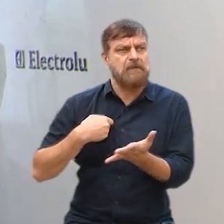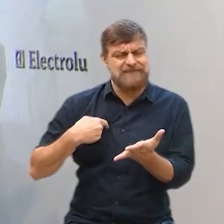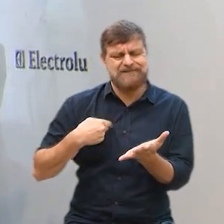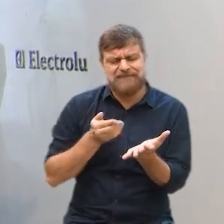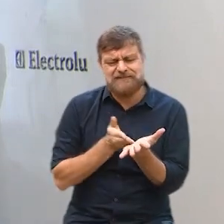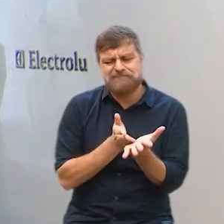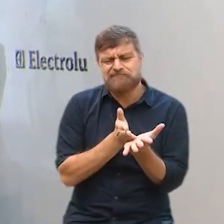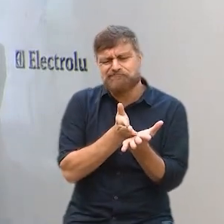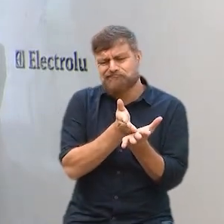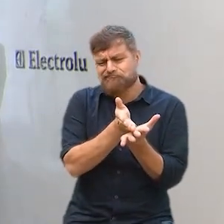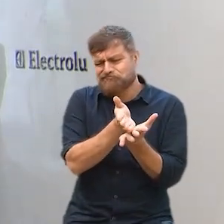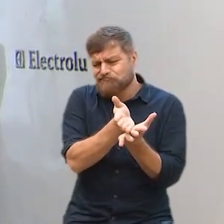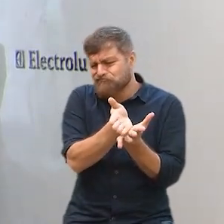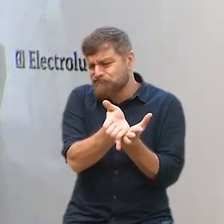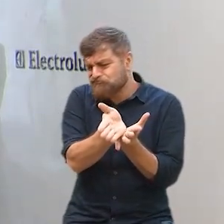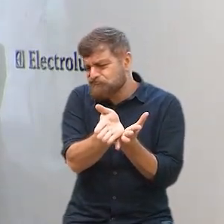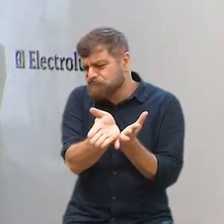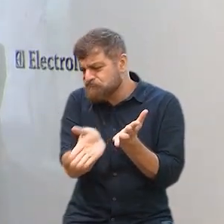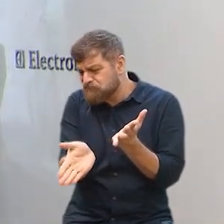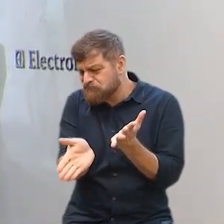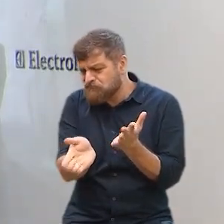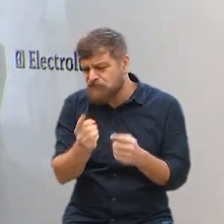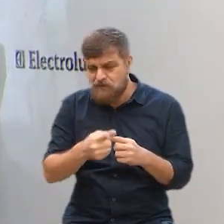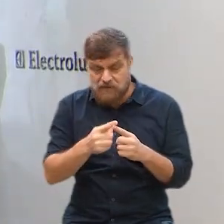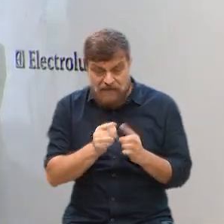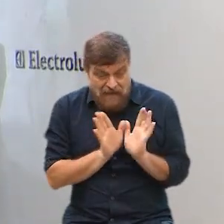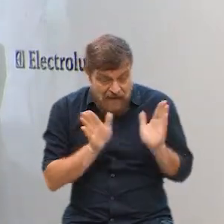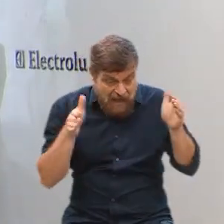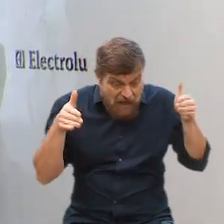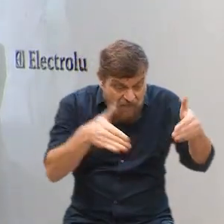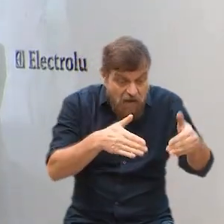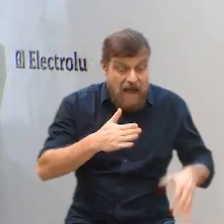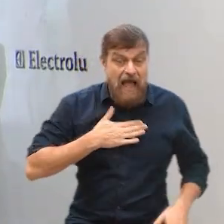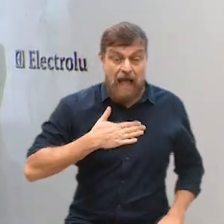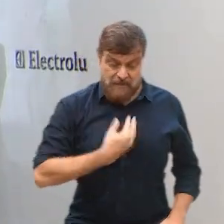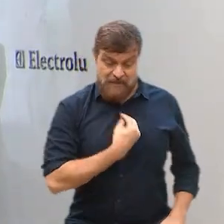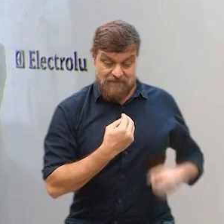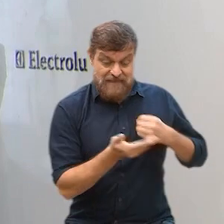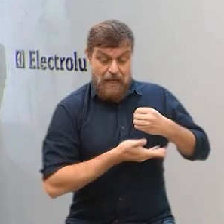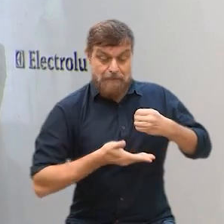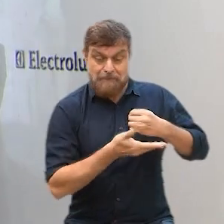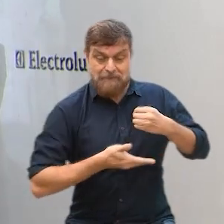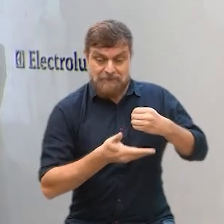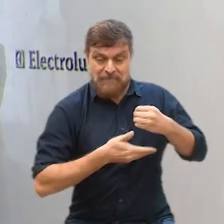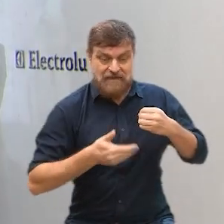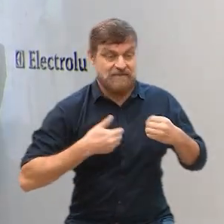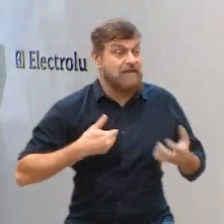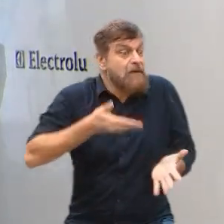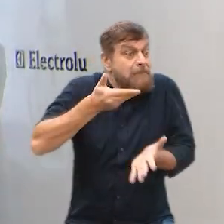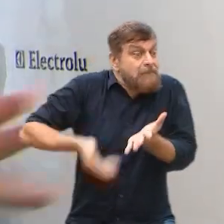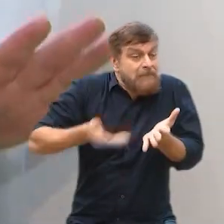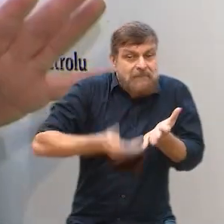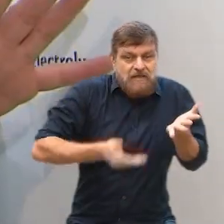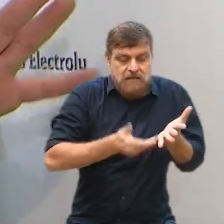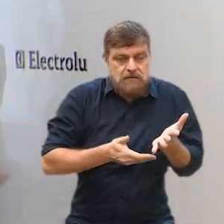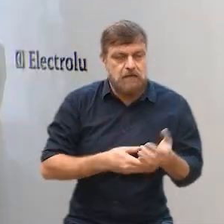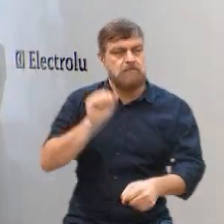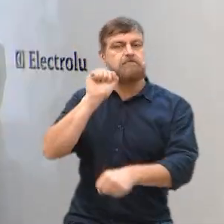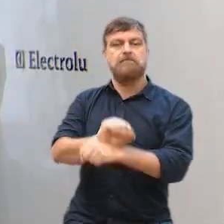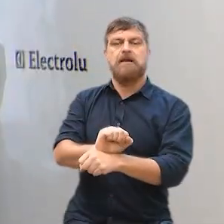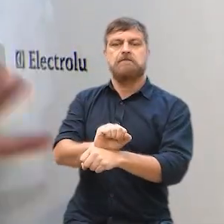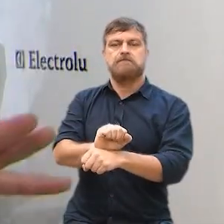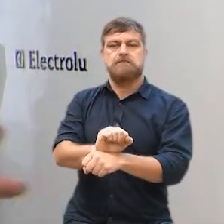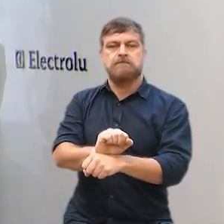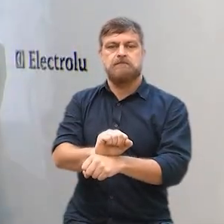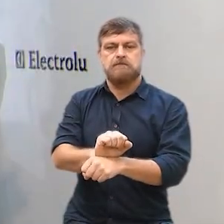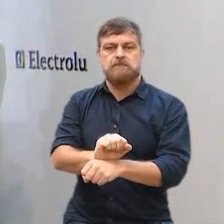errado, eu não digo que é errado, mas fora dos meus princípios, fora daquilo que eu acredito. E aí eu falei, eu vou parar, vou